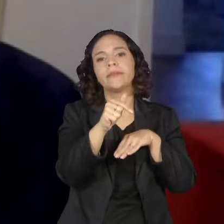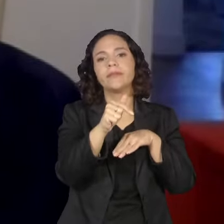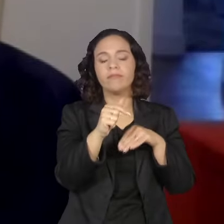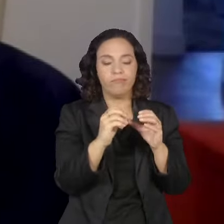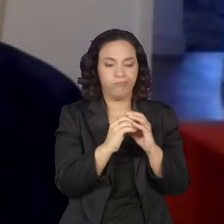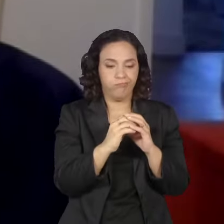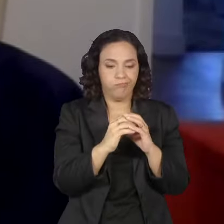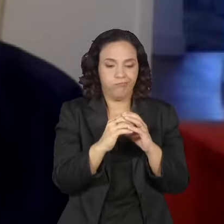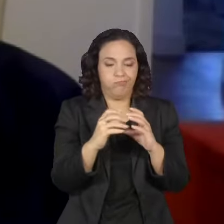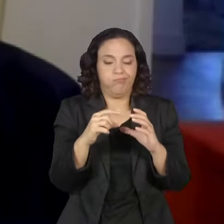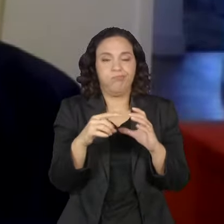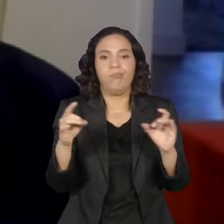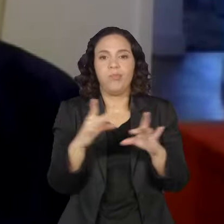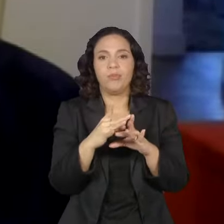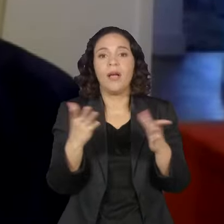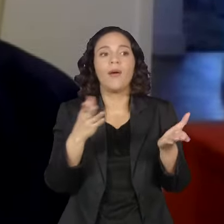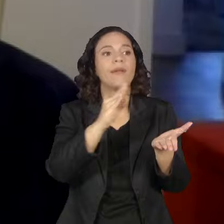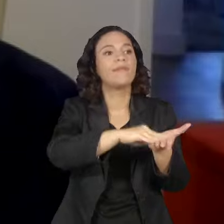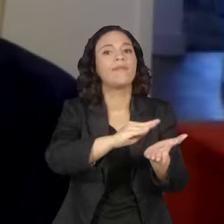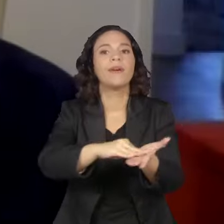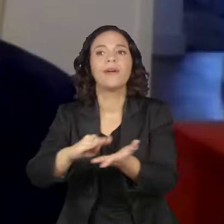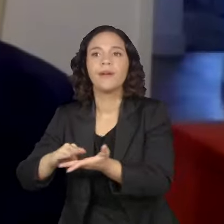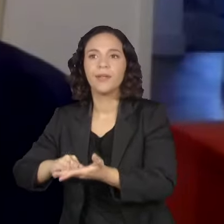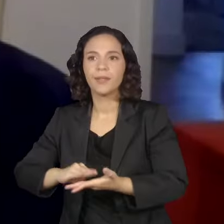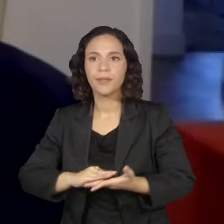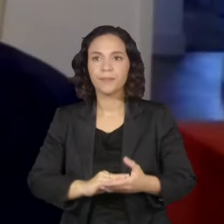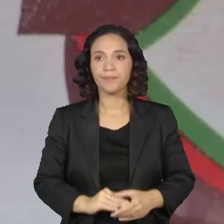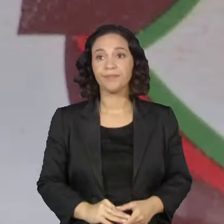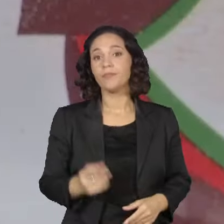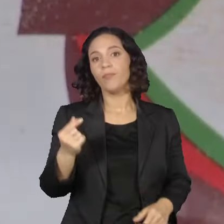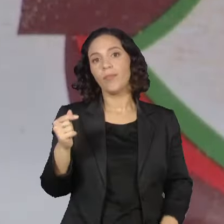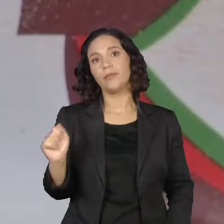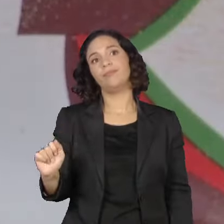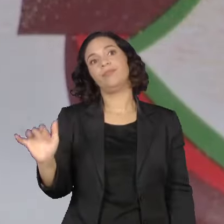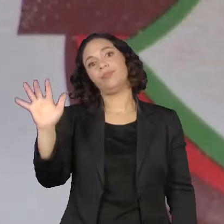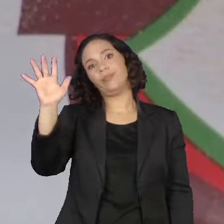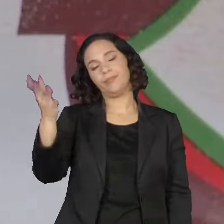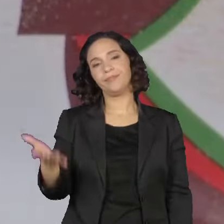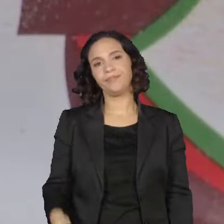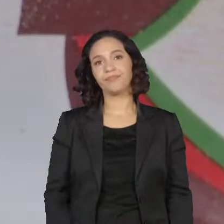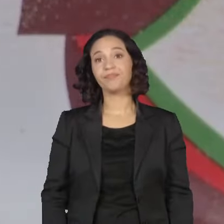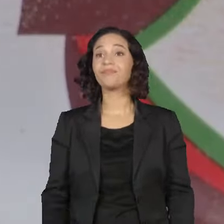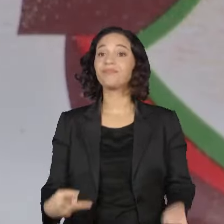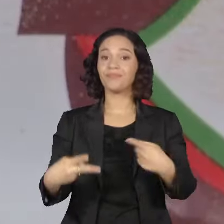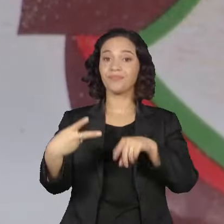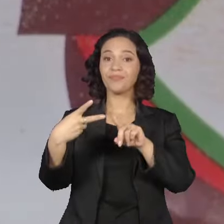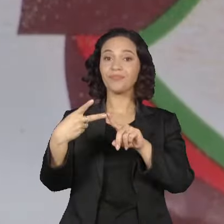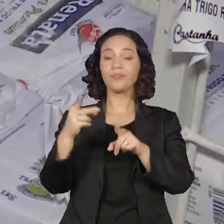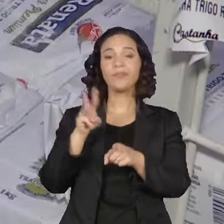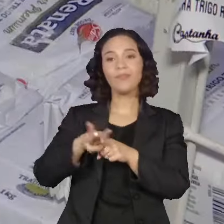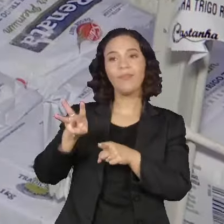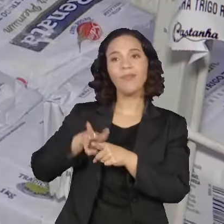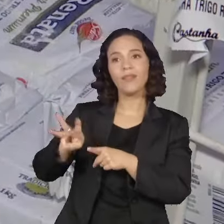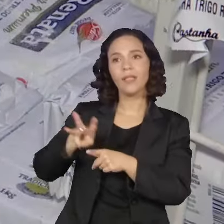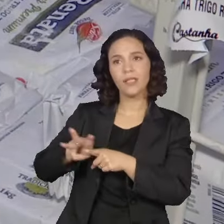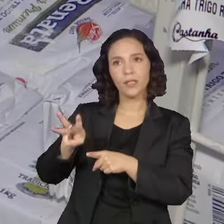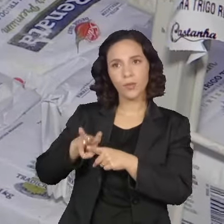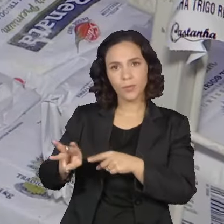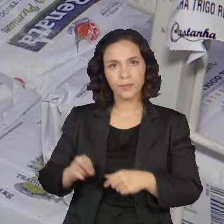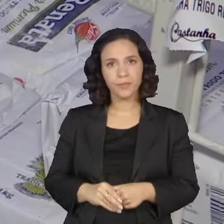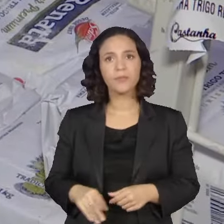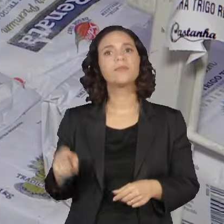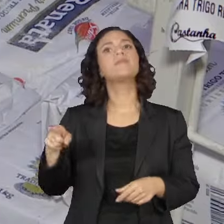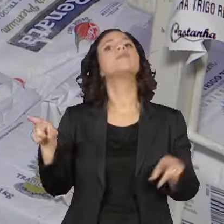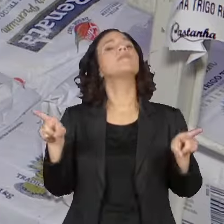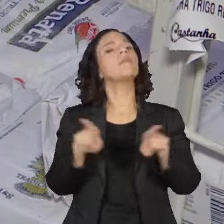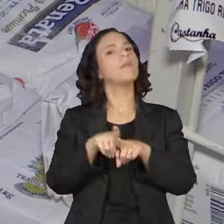amadureceu antes e agora está em falta, né? E os preços subiram muito. Segundo lugar, o trigo. O trigo também sofreu